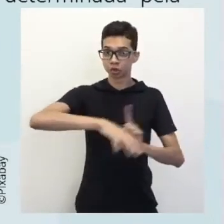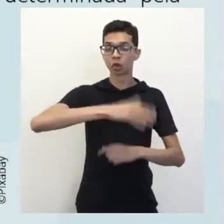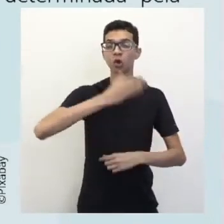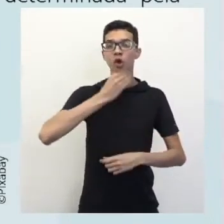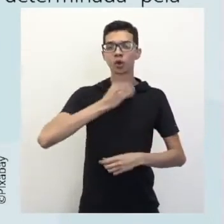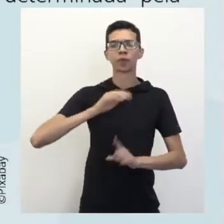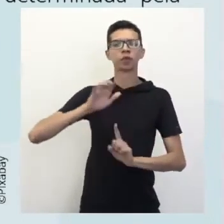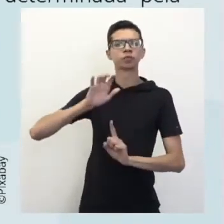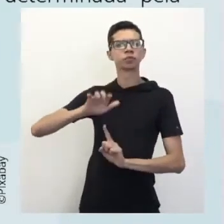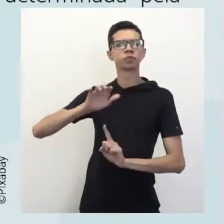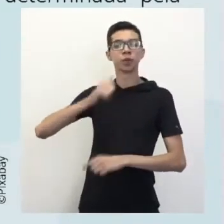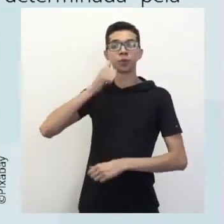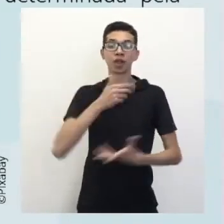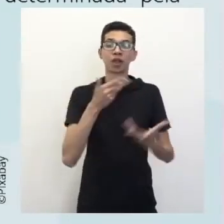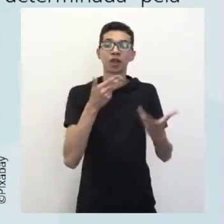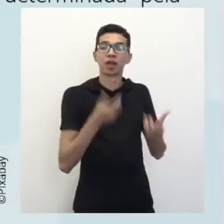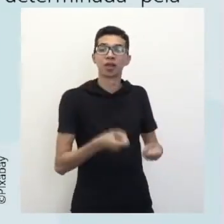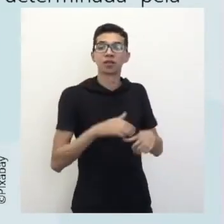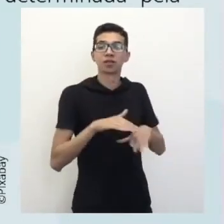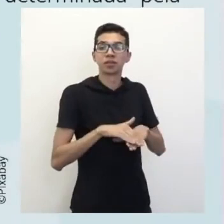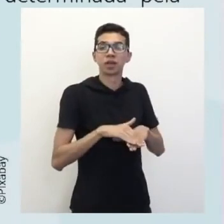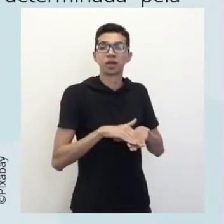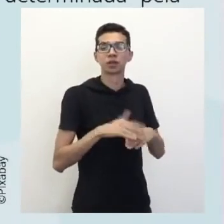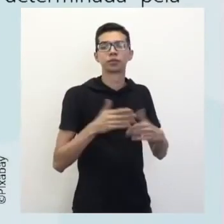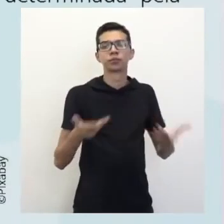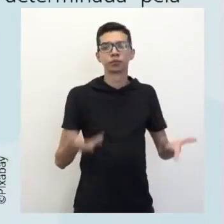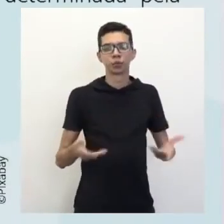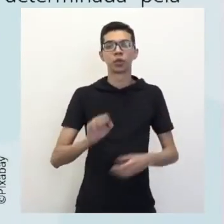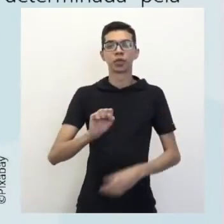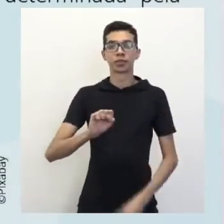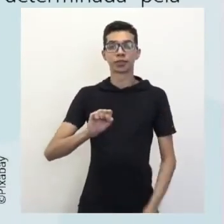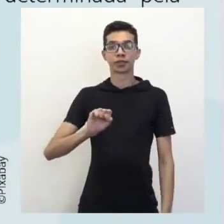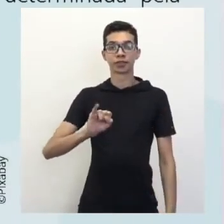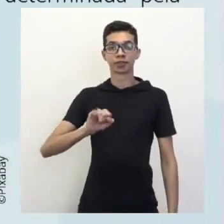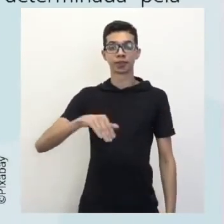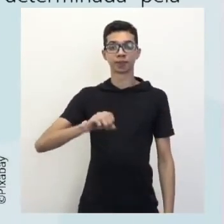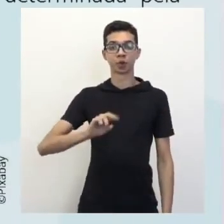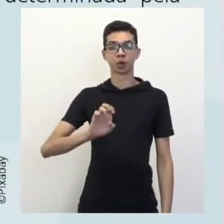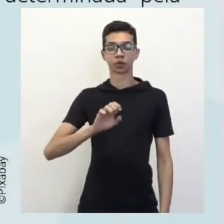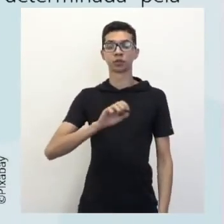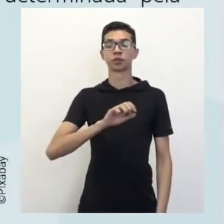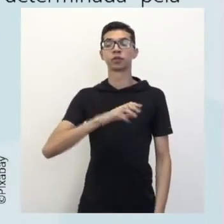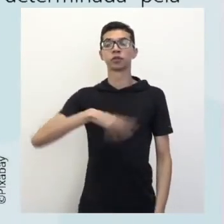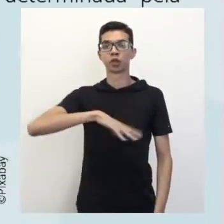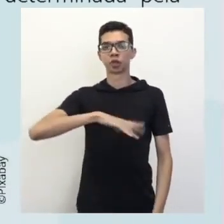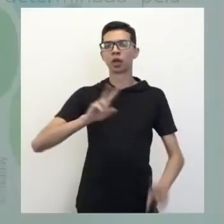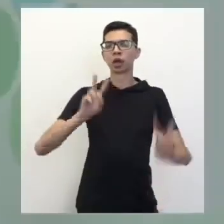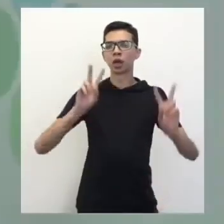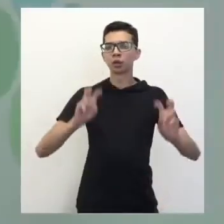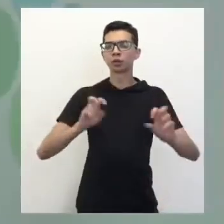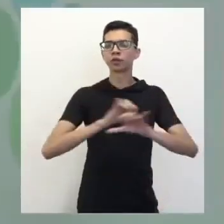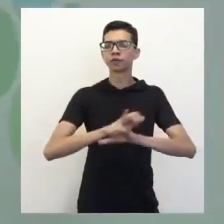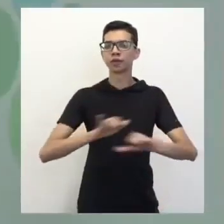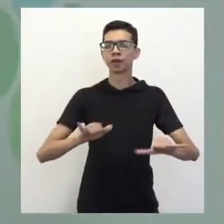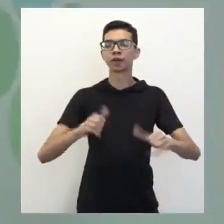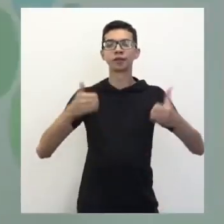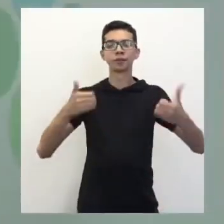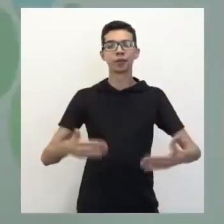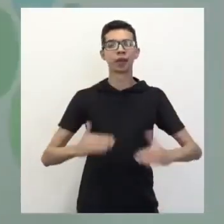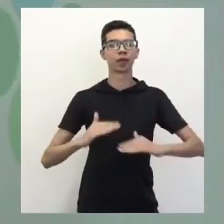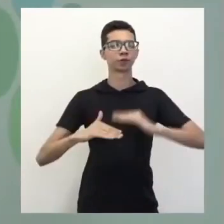homens e aceitos pelas mulheres. Então, na visão da Simone, a gente pode até puxar um fiozinho aqui, gente, para a teoria da evolução,